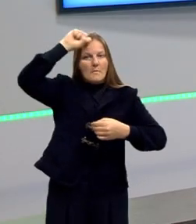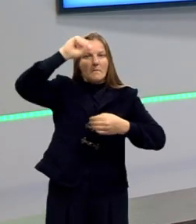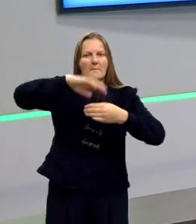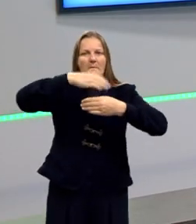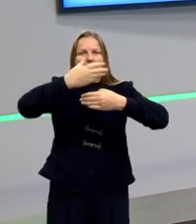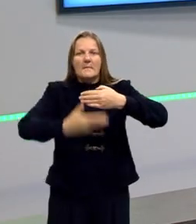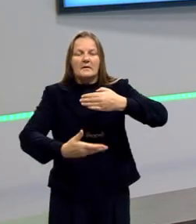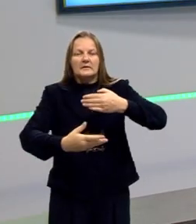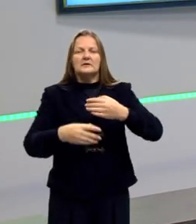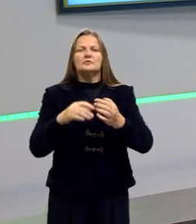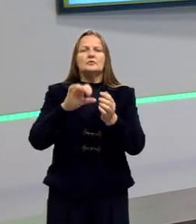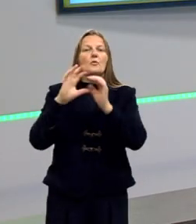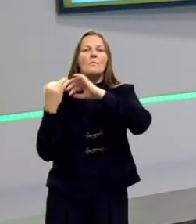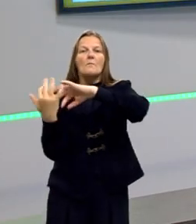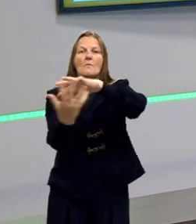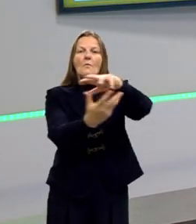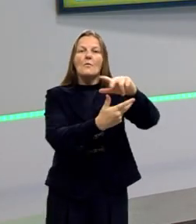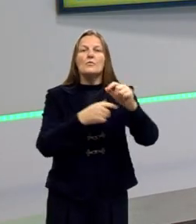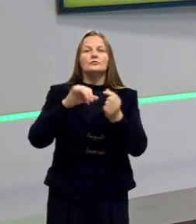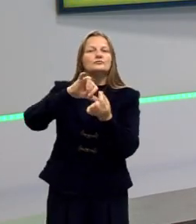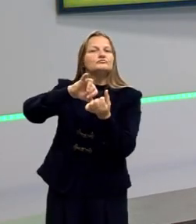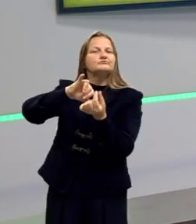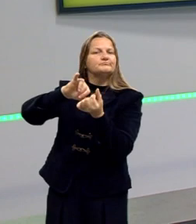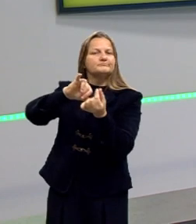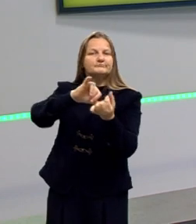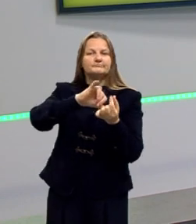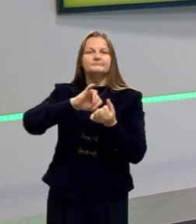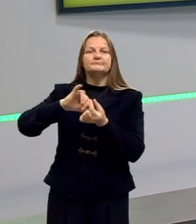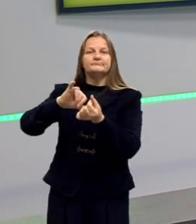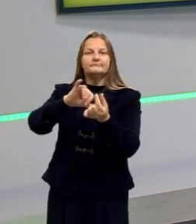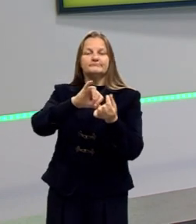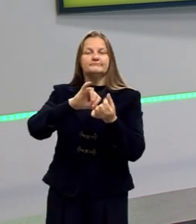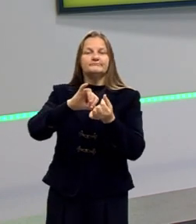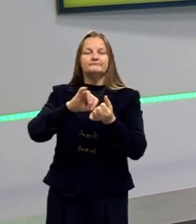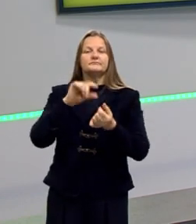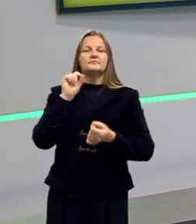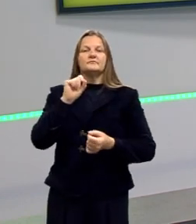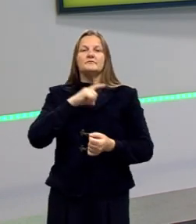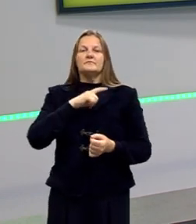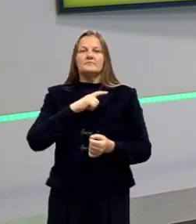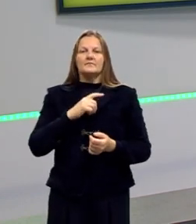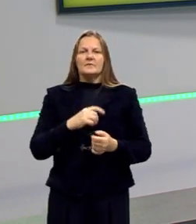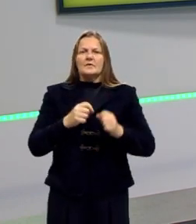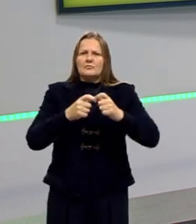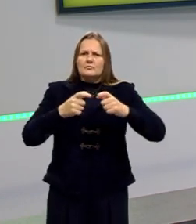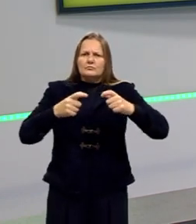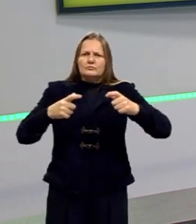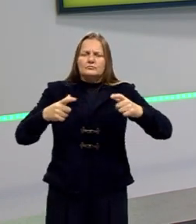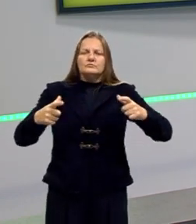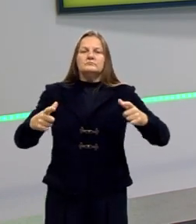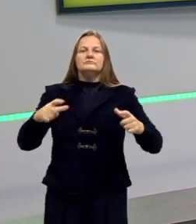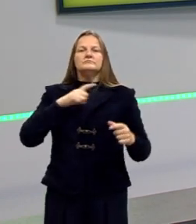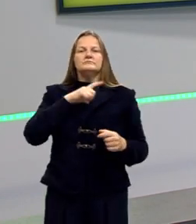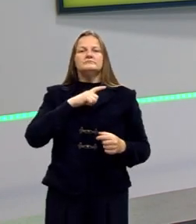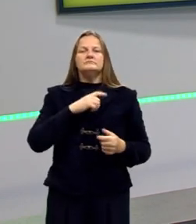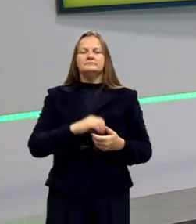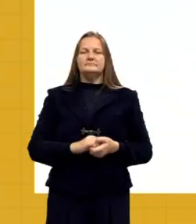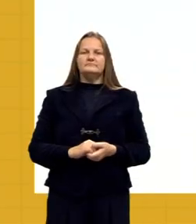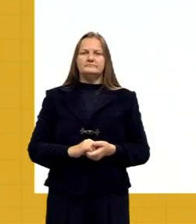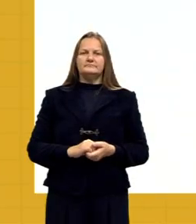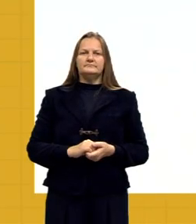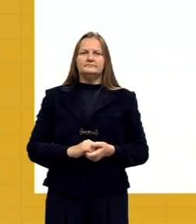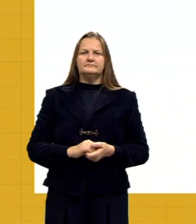totalmente capitalizado E então nós temos que esse capitalismo acaba tendo um grande uma